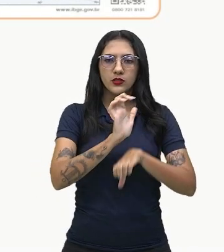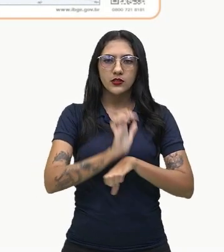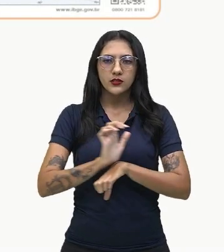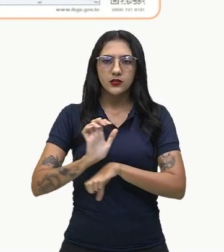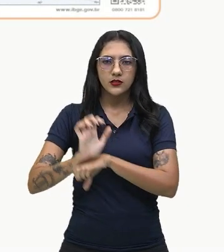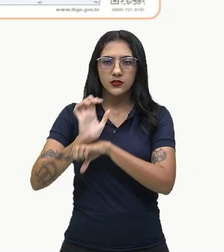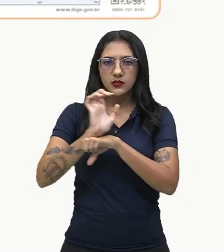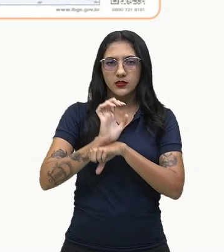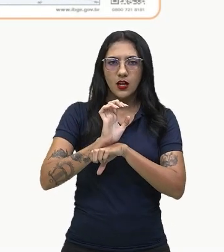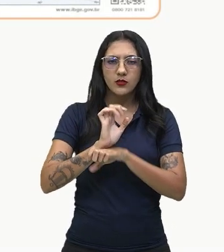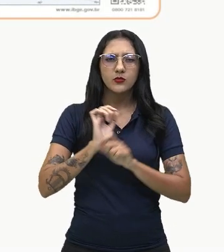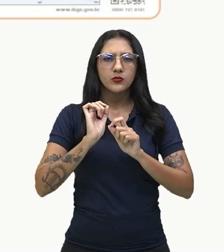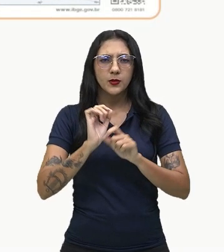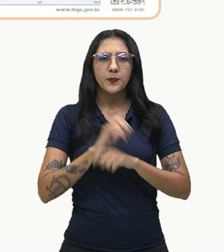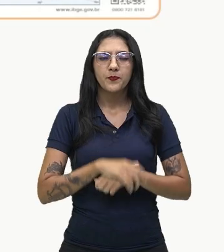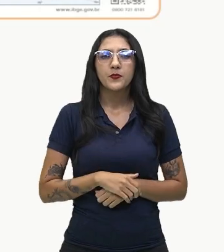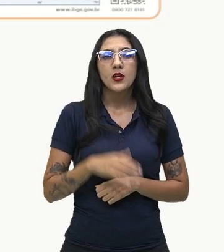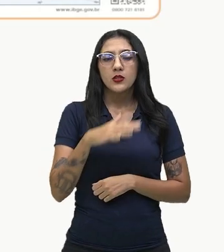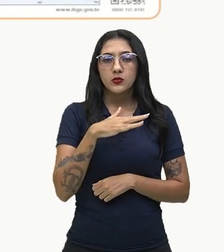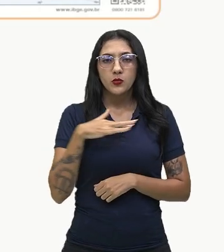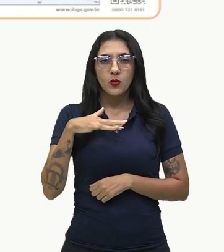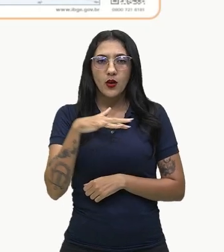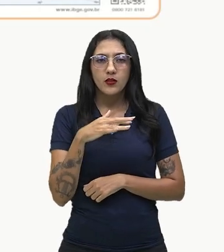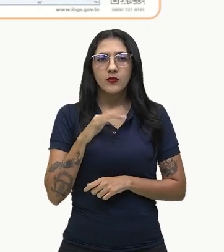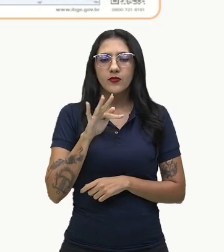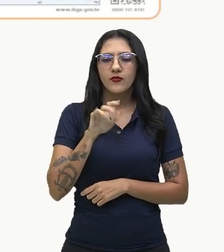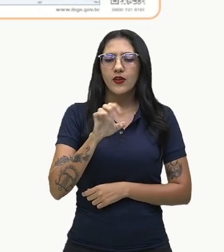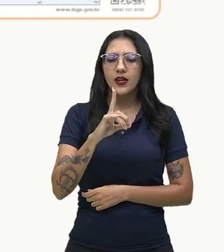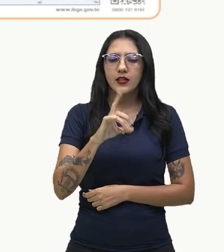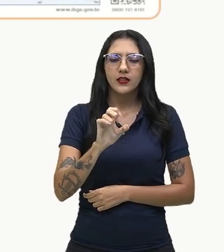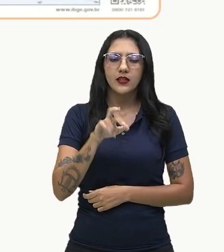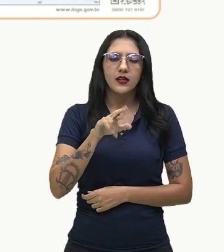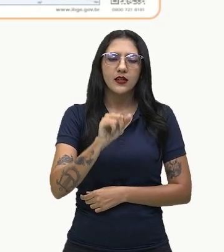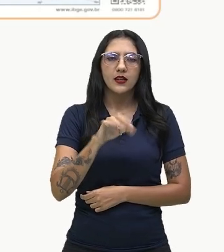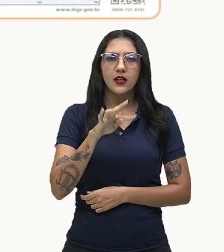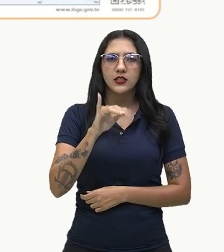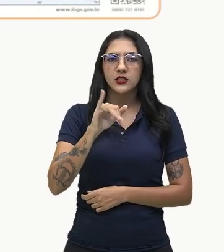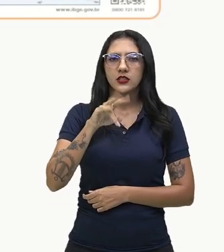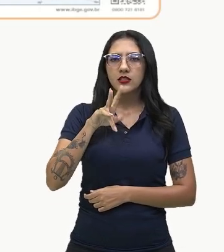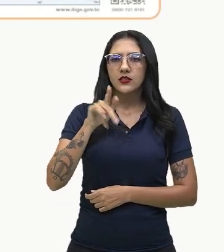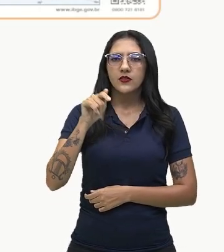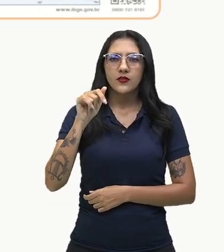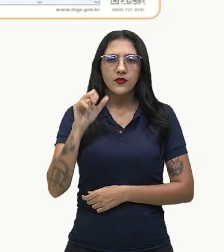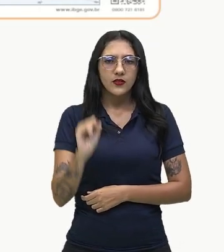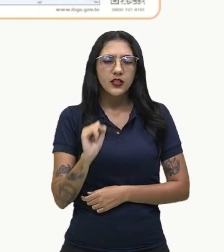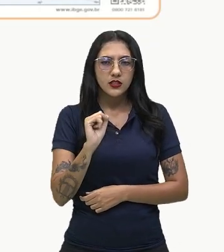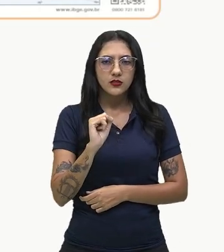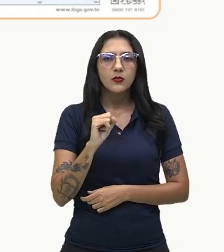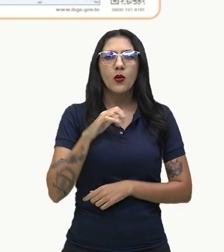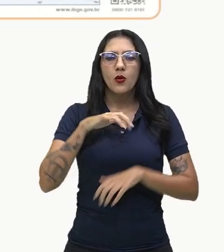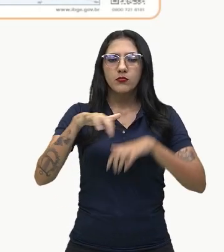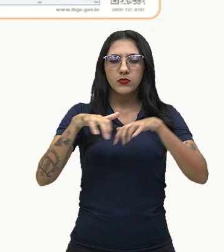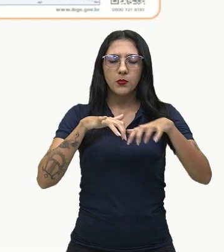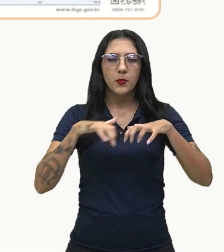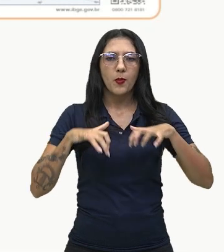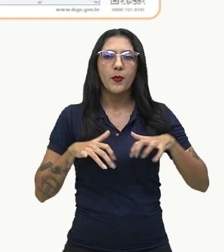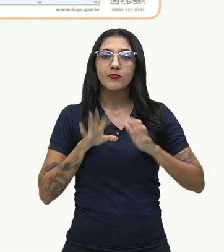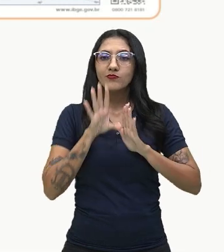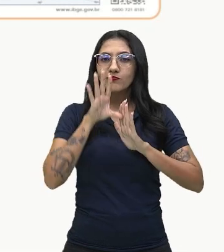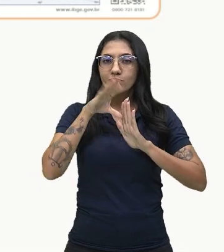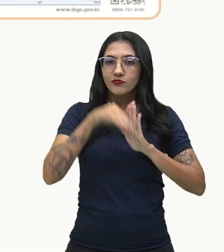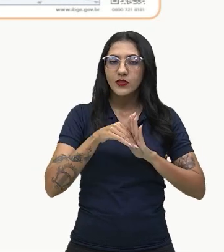tá bom? Que são unidades federativas, né, que estão nessa unidade maior que nós conceituamos ali